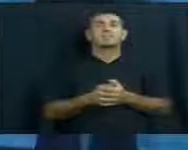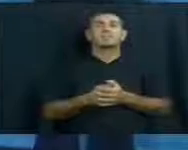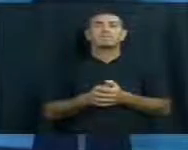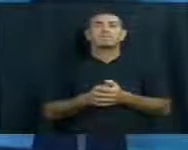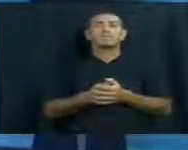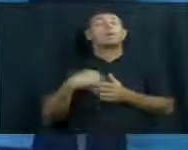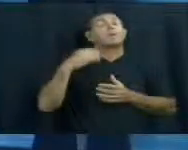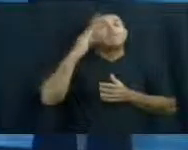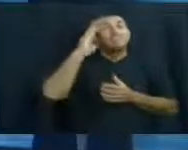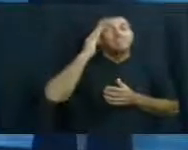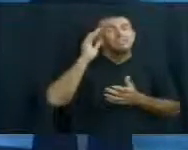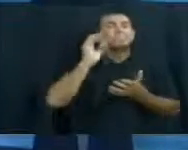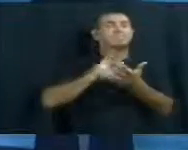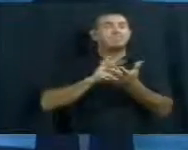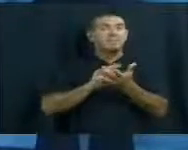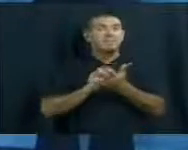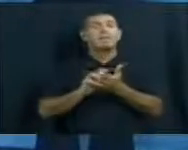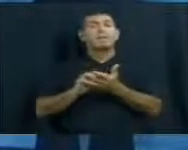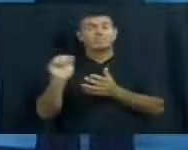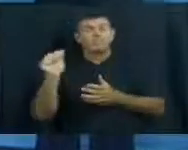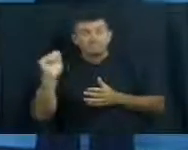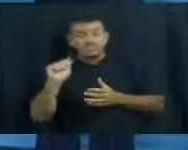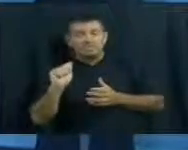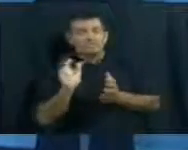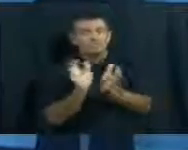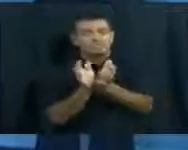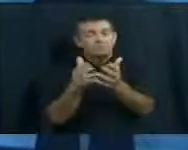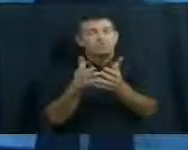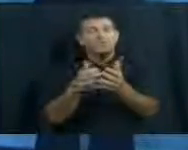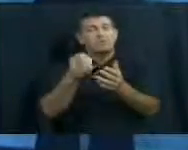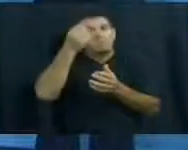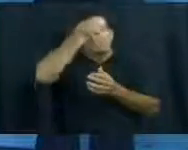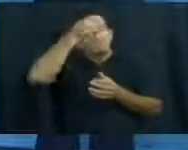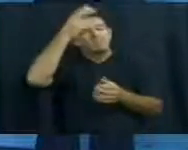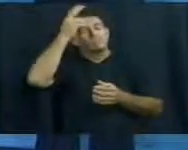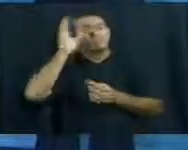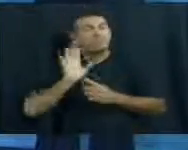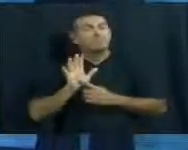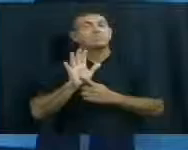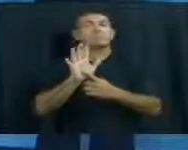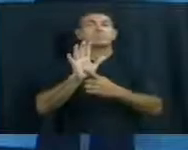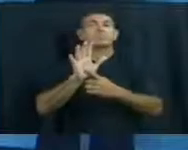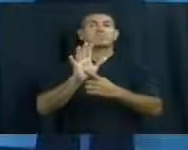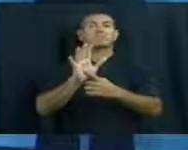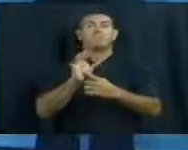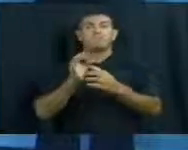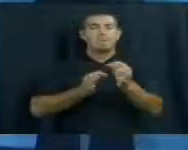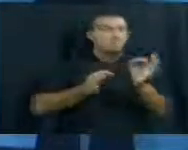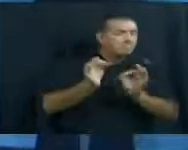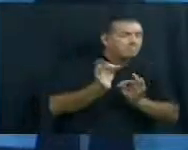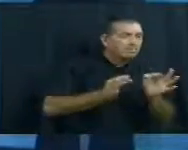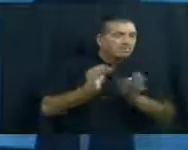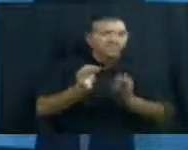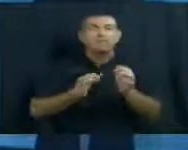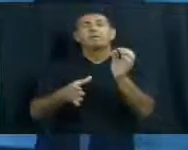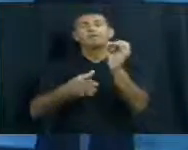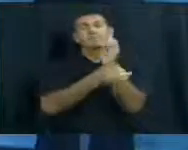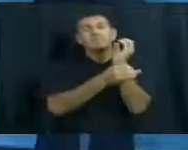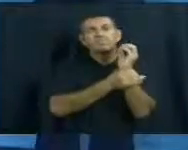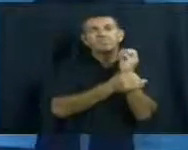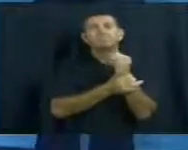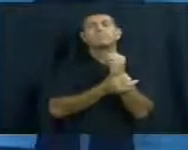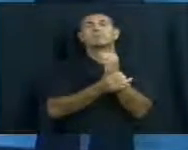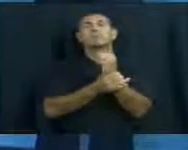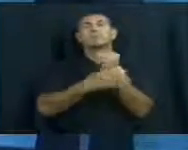bem entendido pela Associação dos Blocos. O que a Prefeitura, o Poder Público tem ajudado é na logística, é na segurança, com a